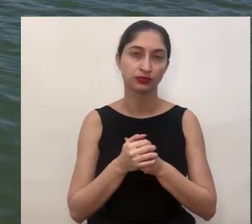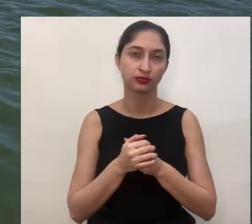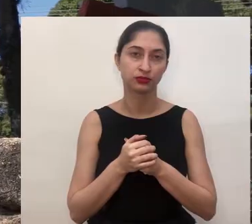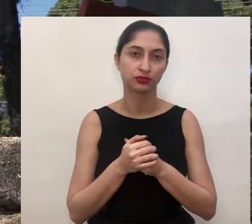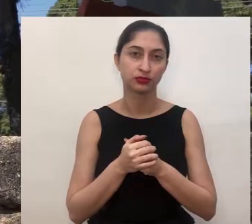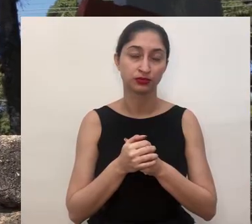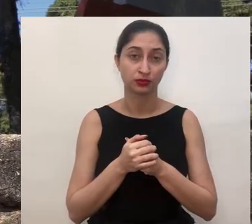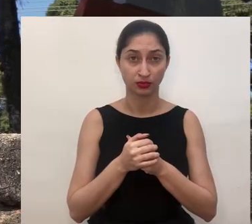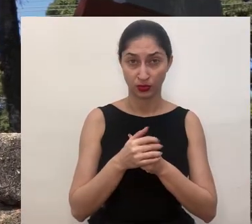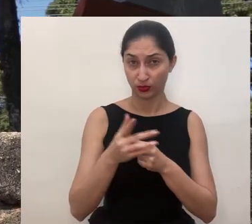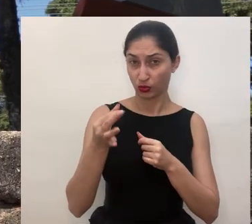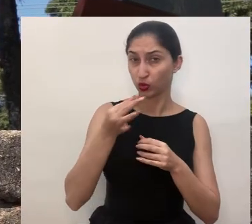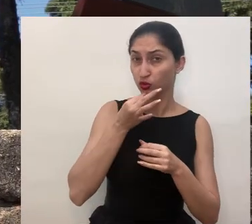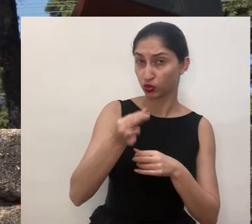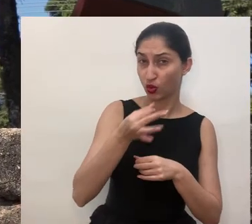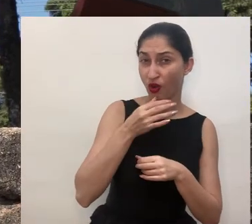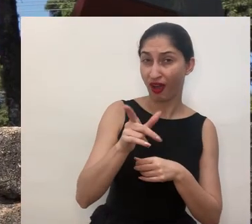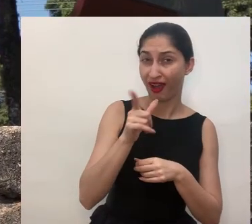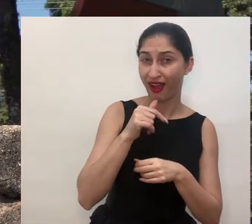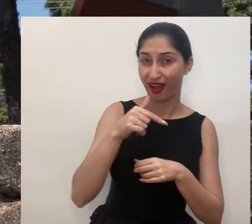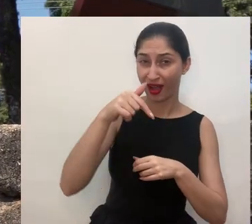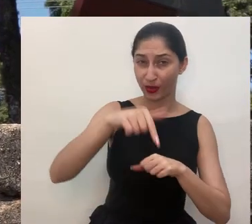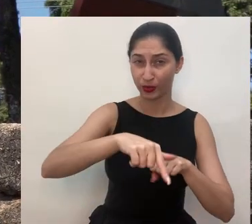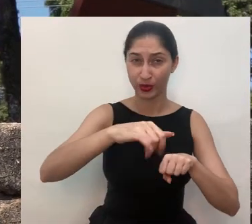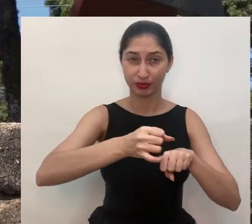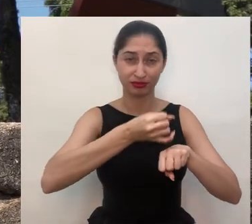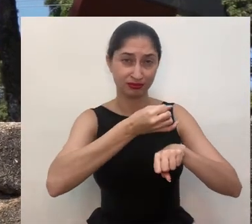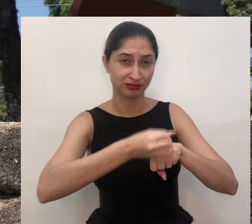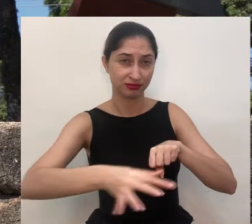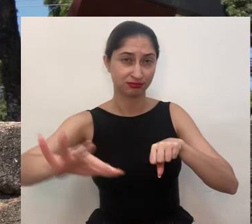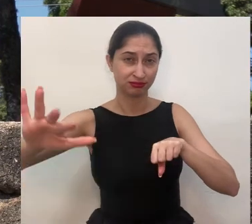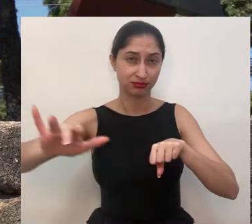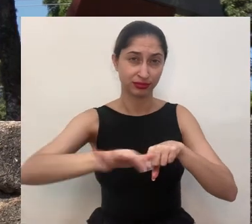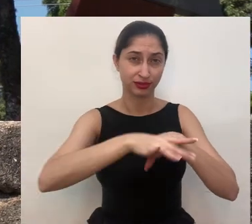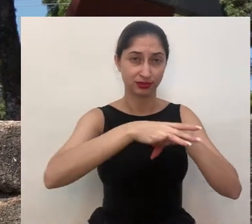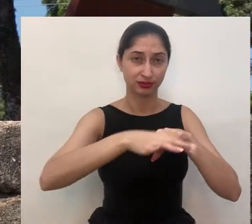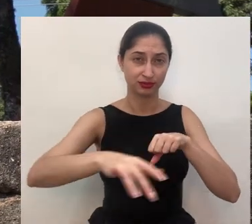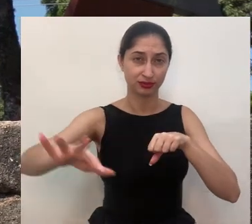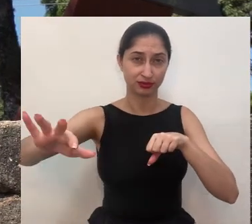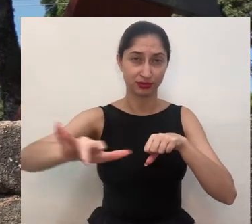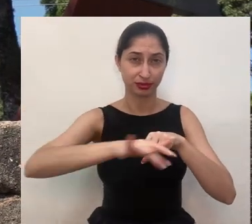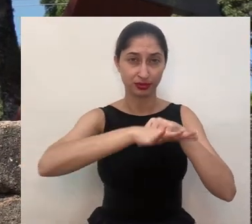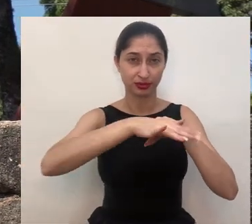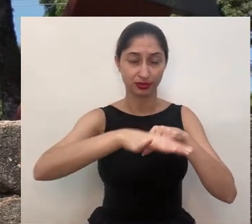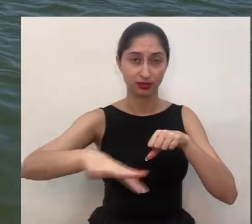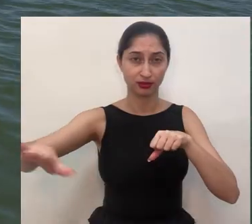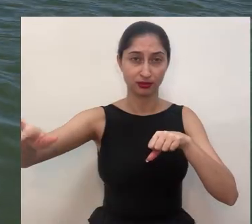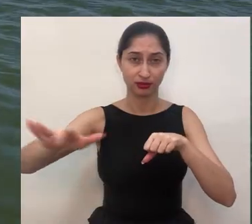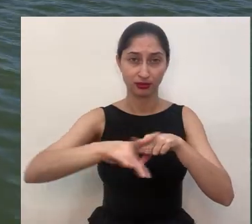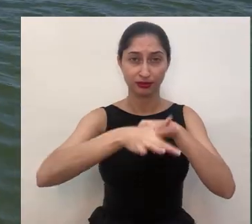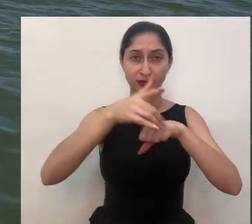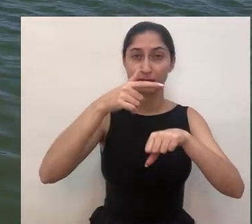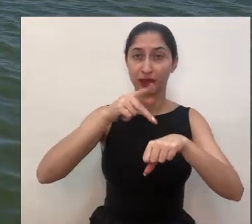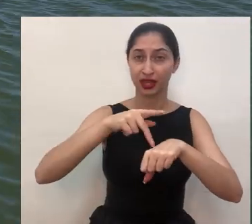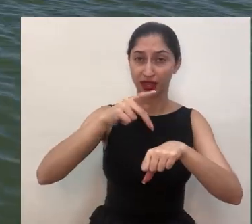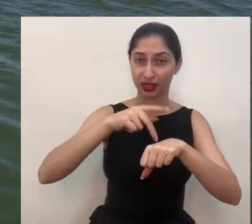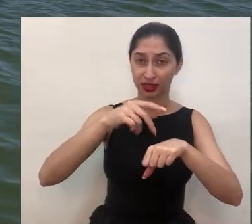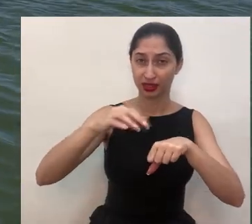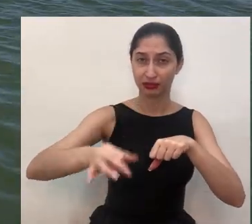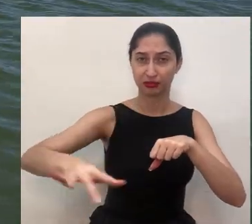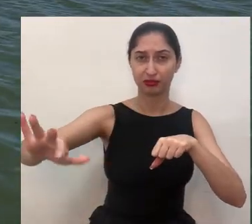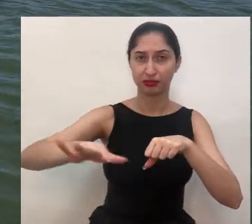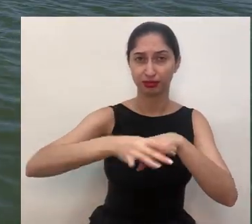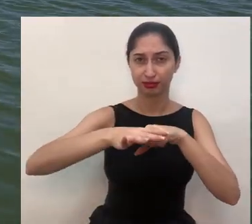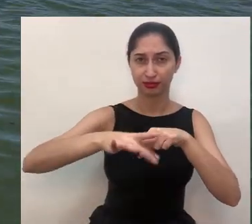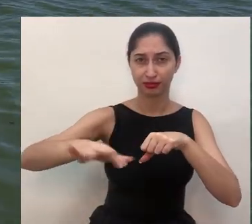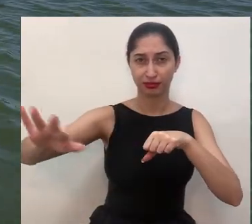O som da água da lagoa sendo balançado pelos ventos batendo nas pedras, eu acho esse som muito